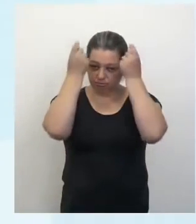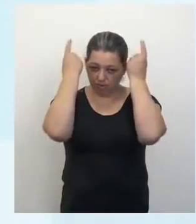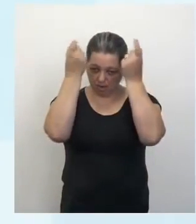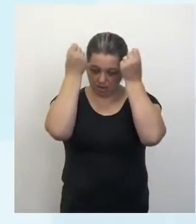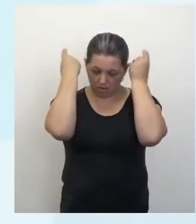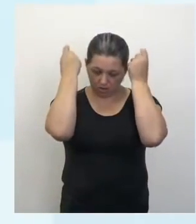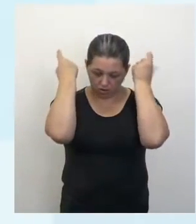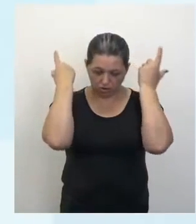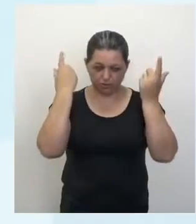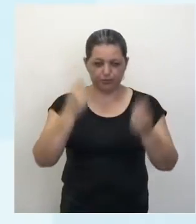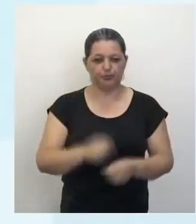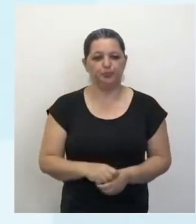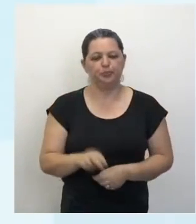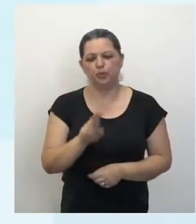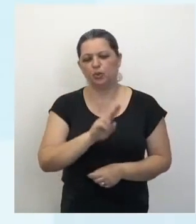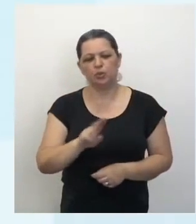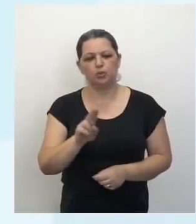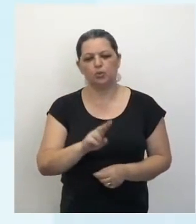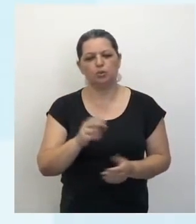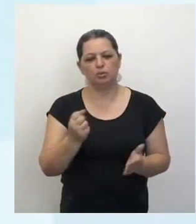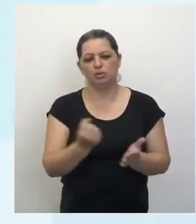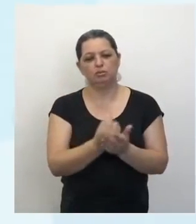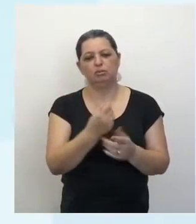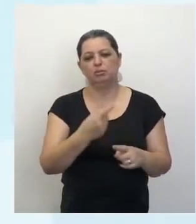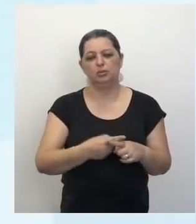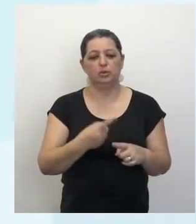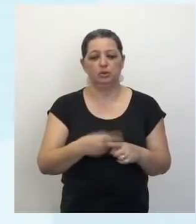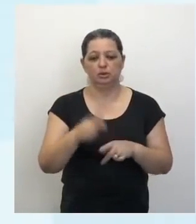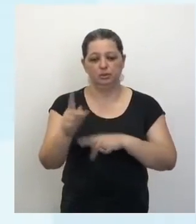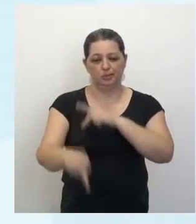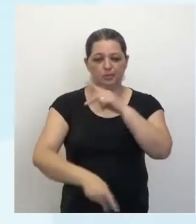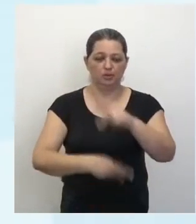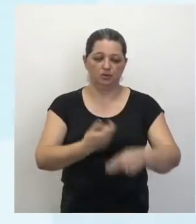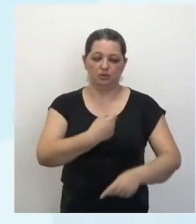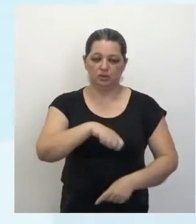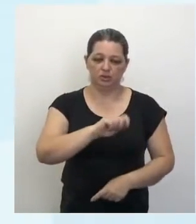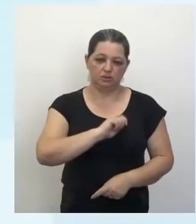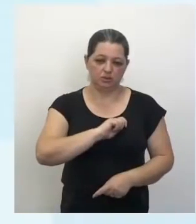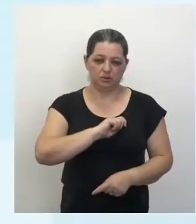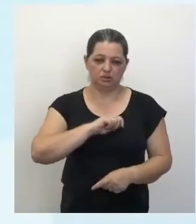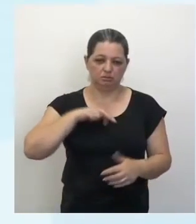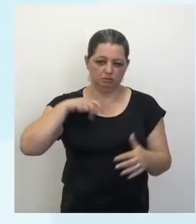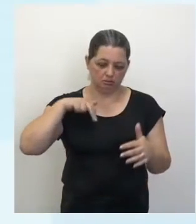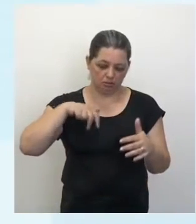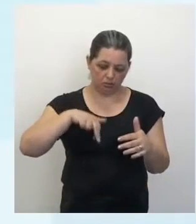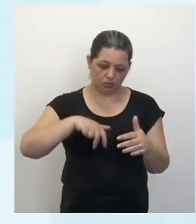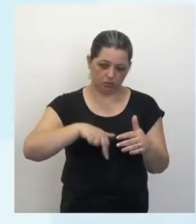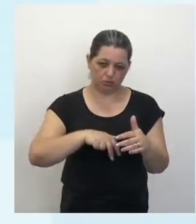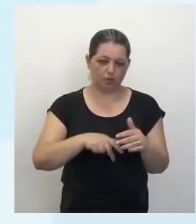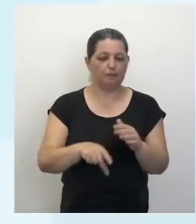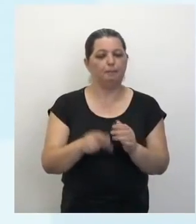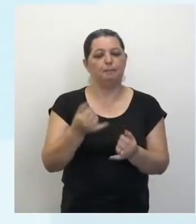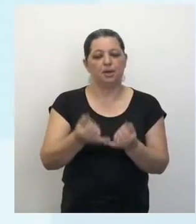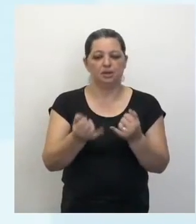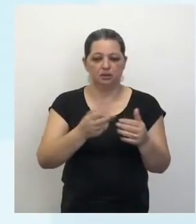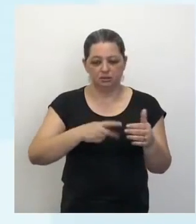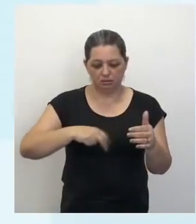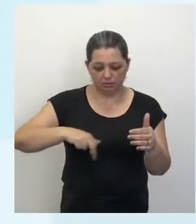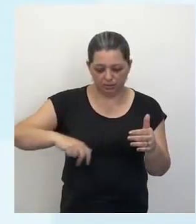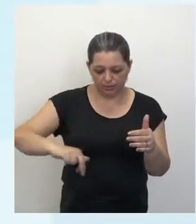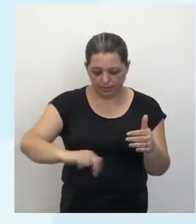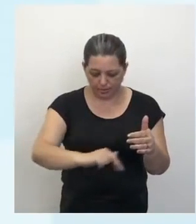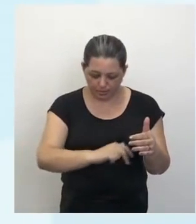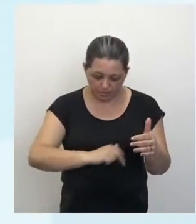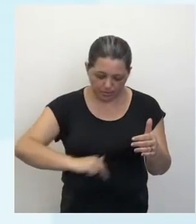El Caracol pelos espanhóis, porque sua escada interior em espiral parece